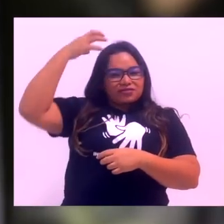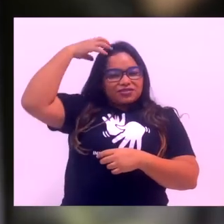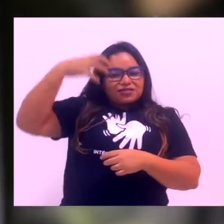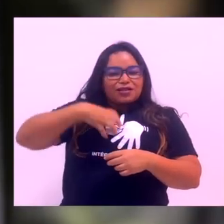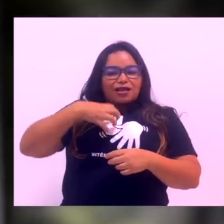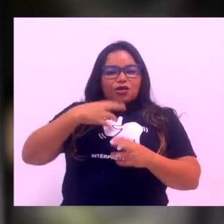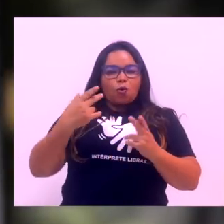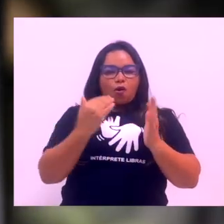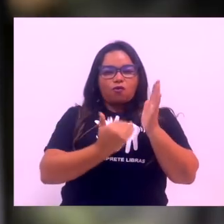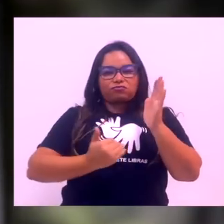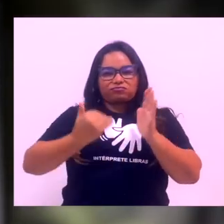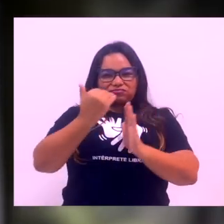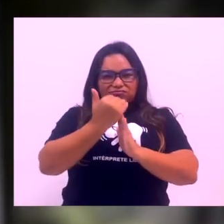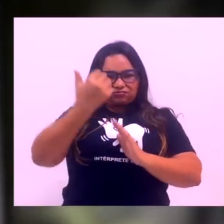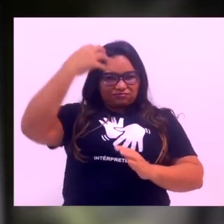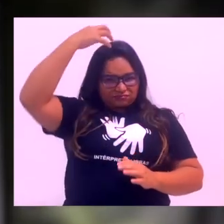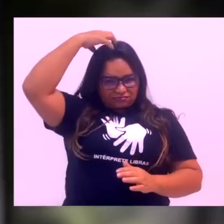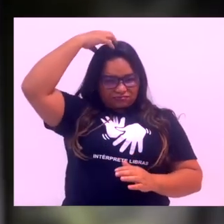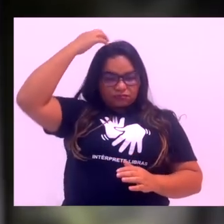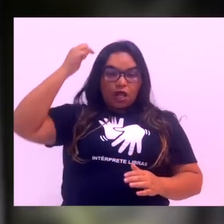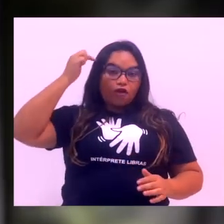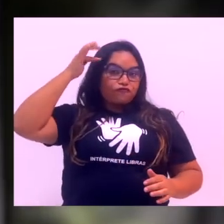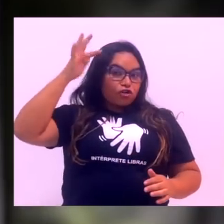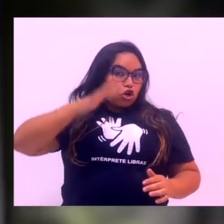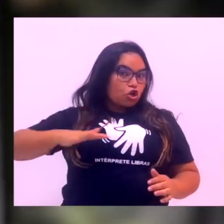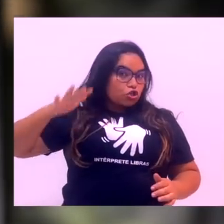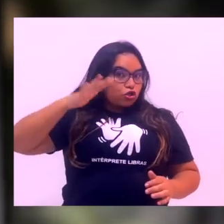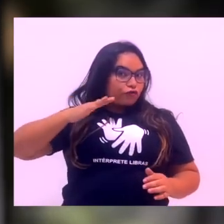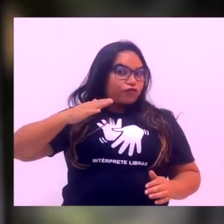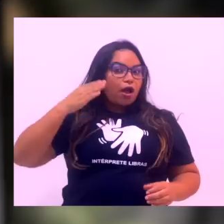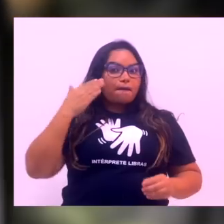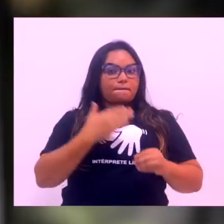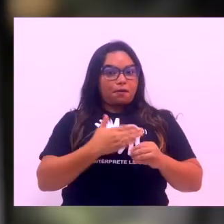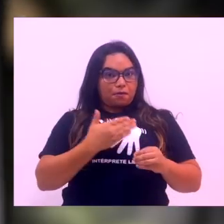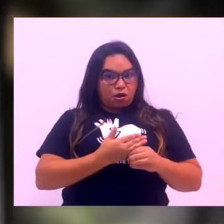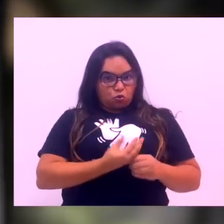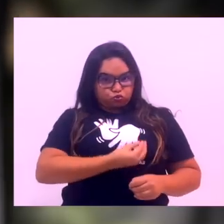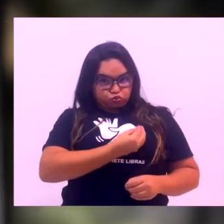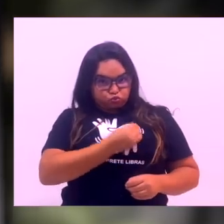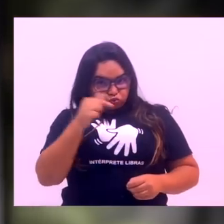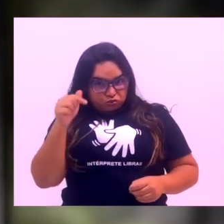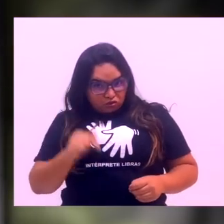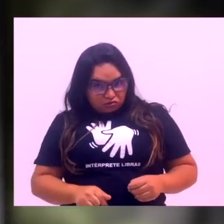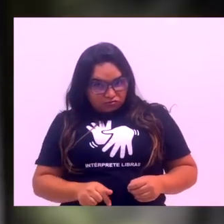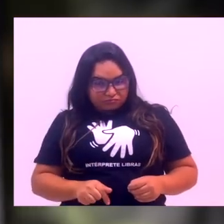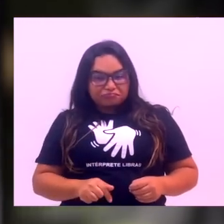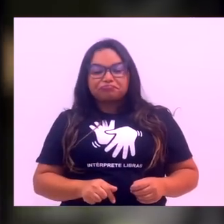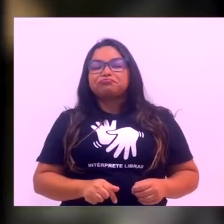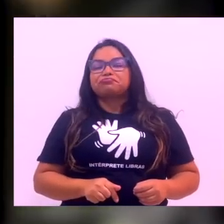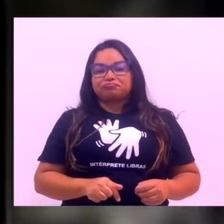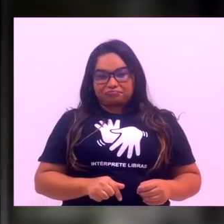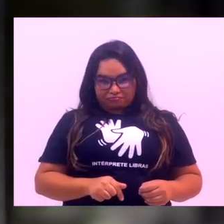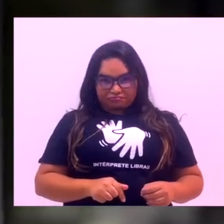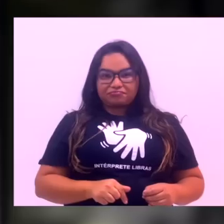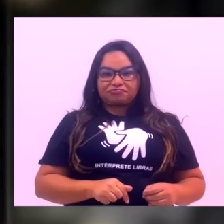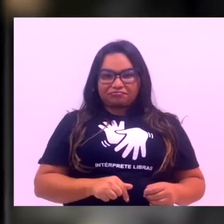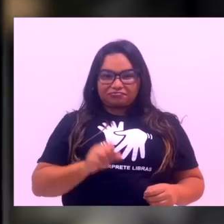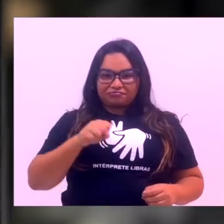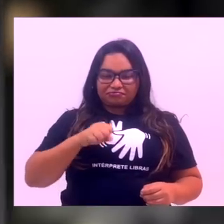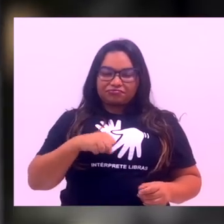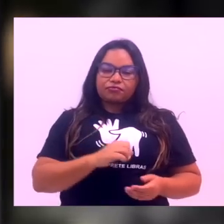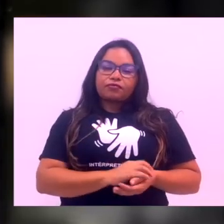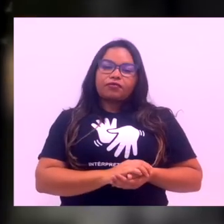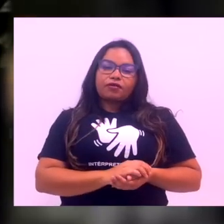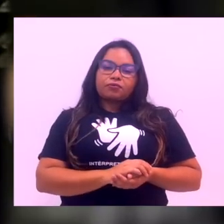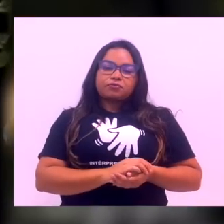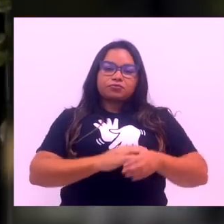surpreenderia. O título que ele tem hoje é de Rei dos Reis. A filosofia de Babilônia